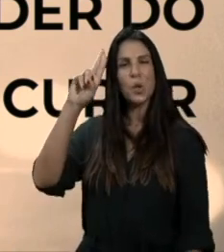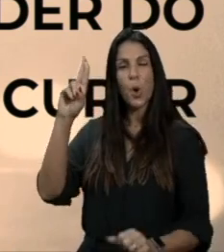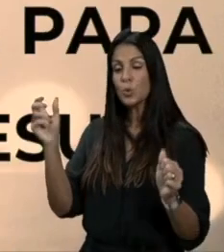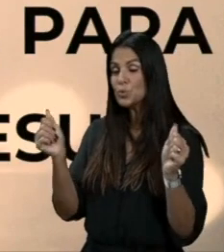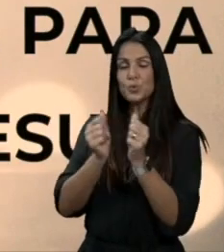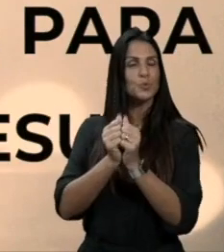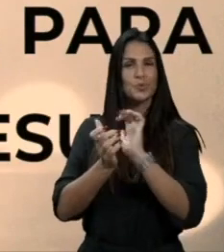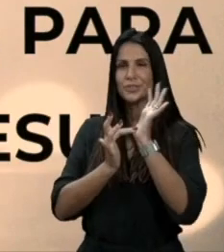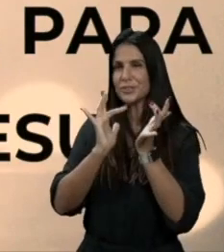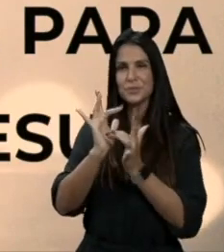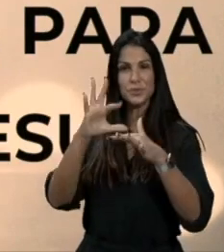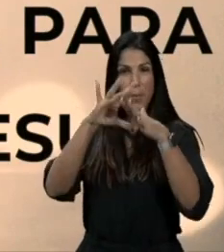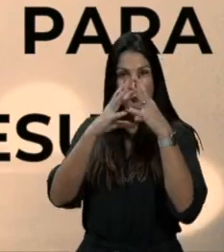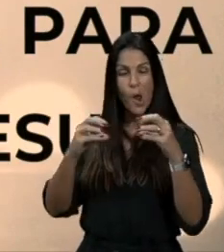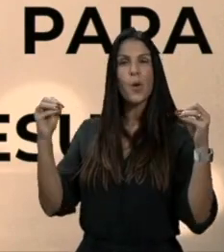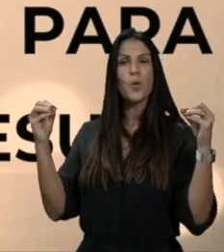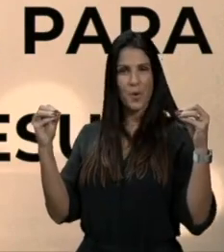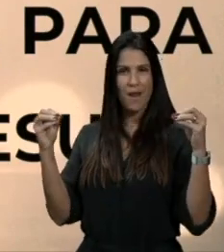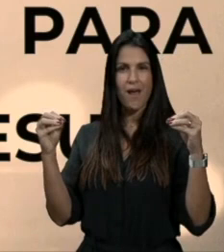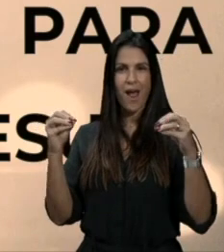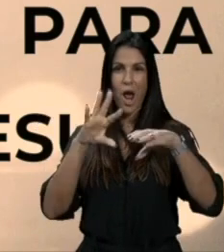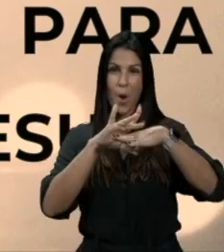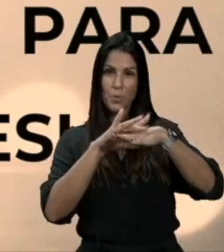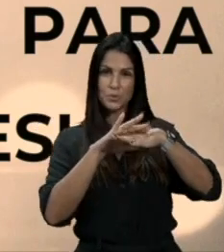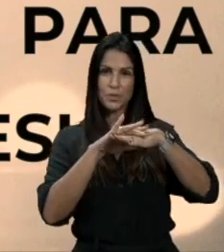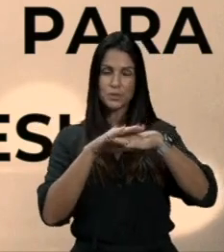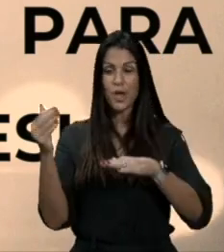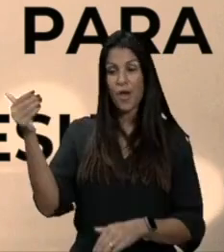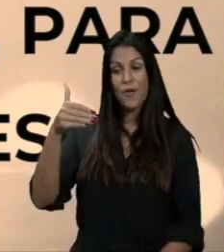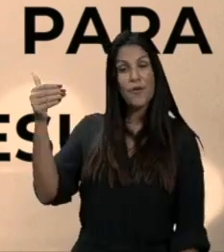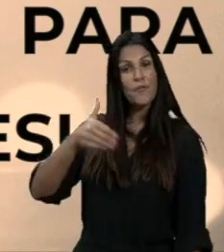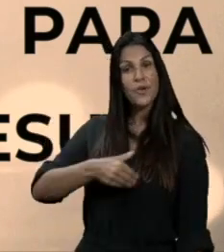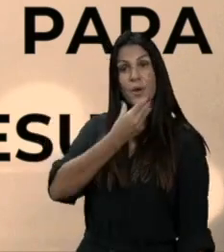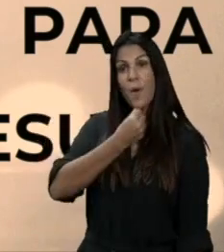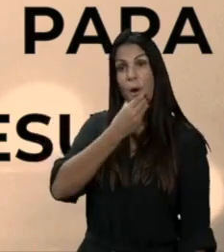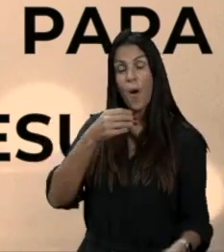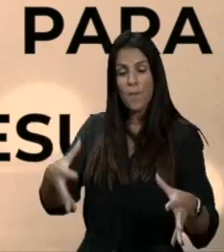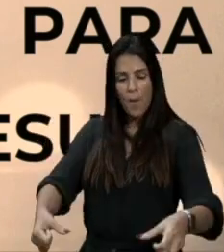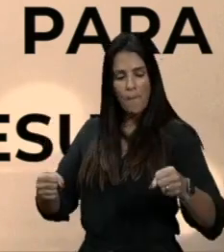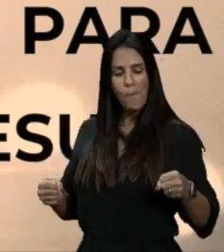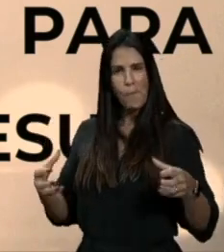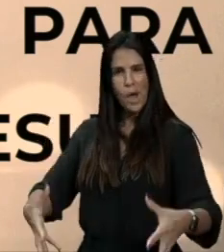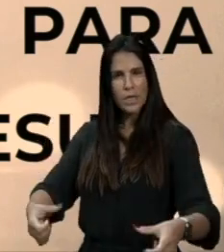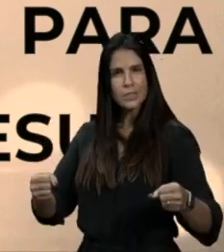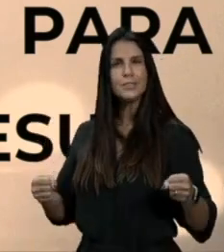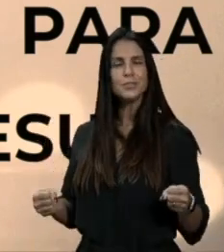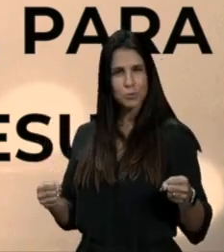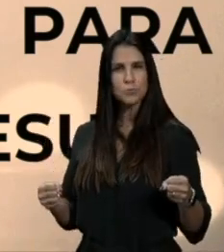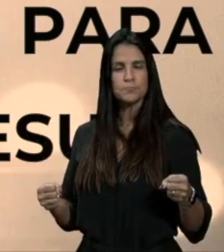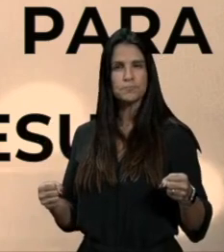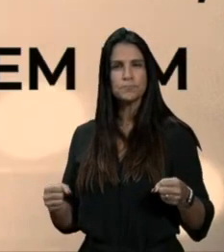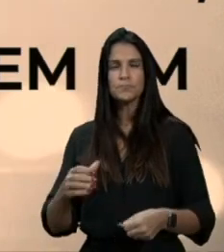os doentes vieram alguns homens trazendo um paralítico numa maca e tentaram fazer o entrar na casa para